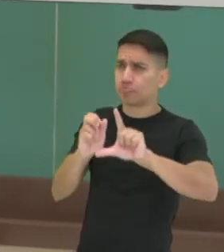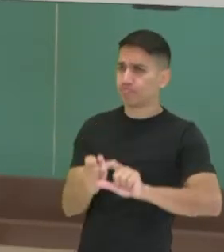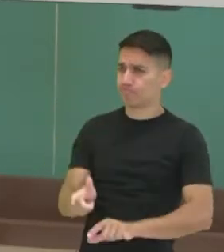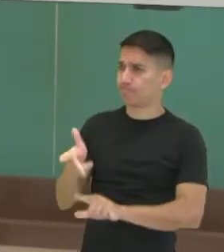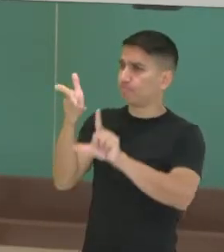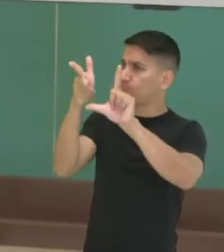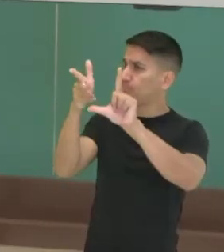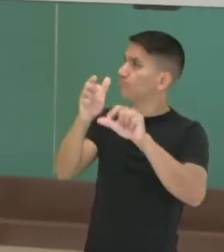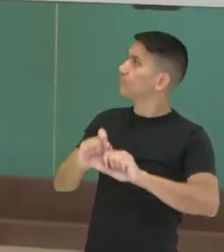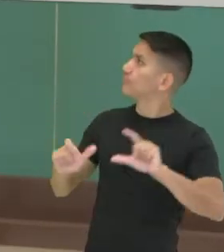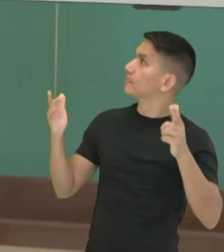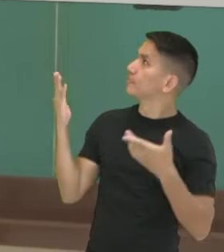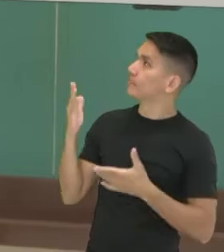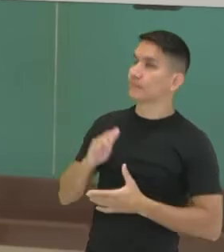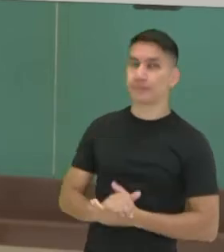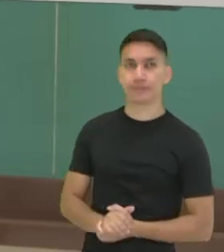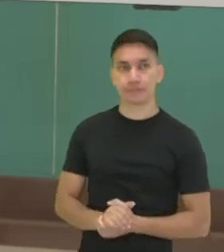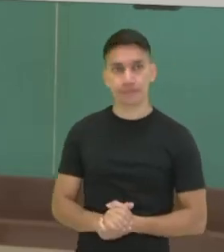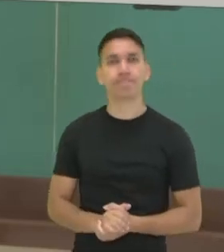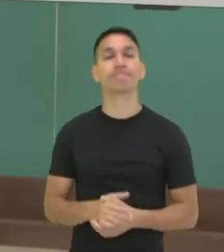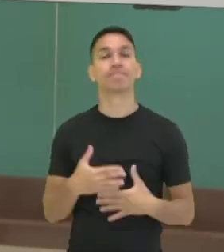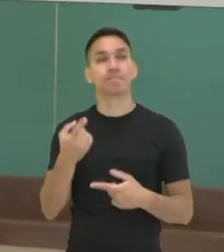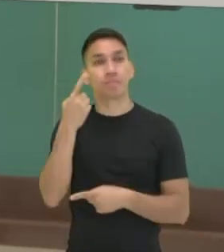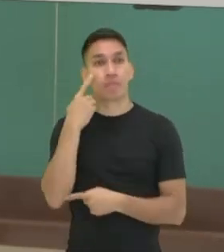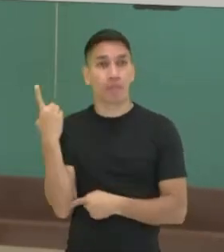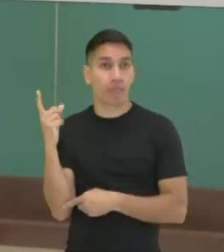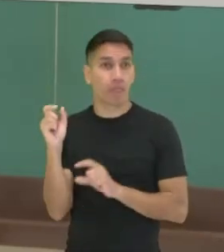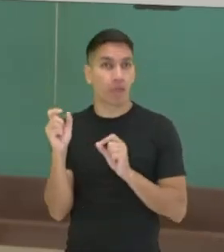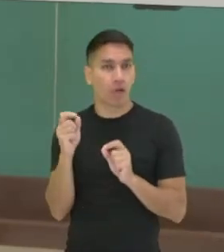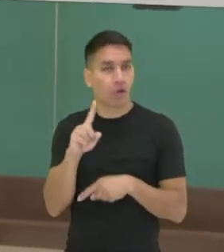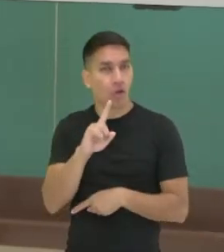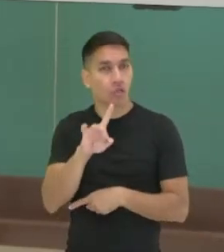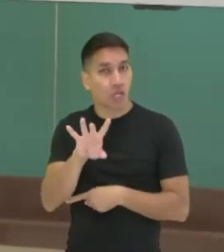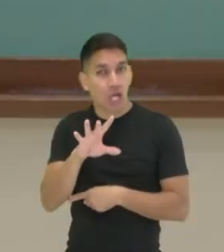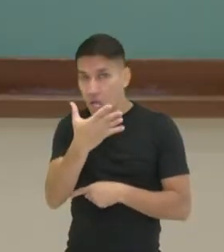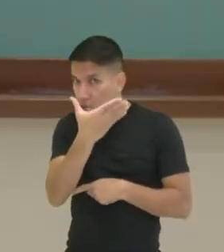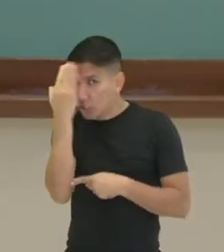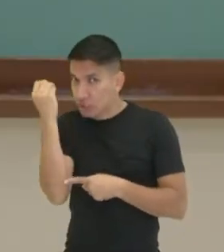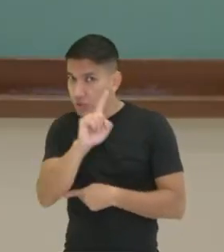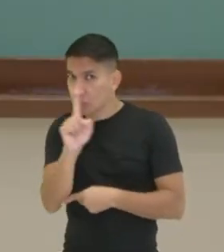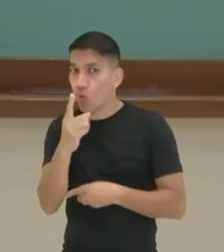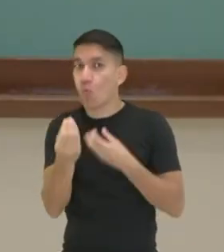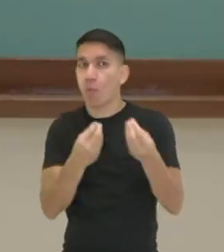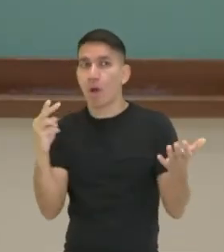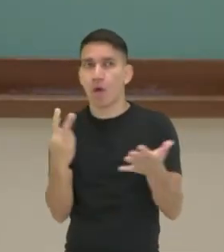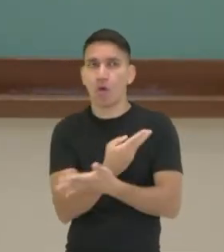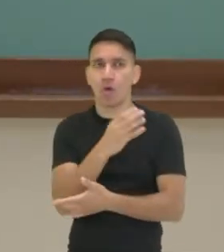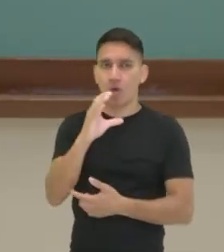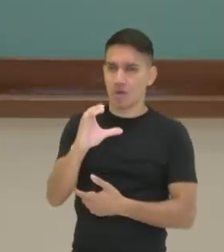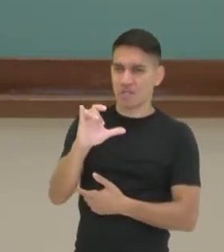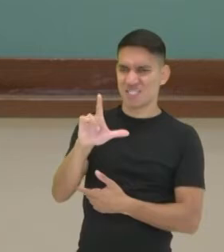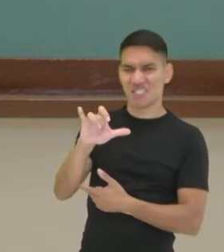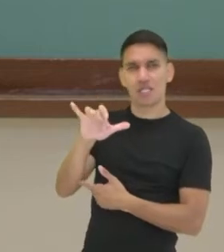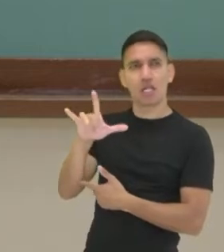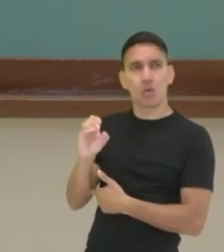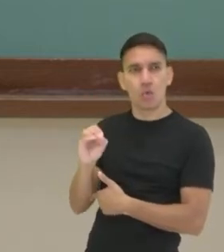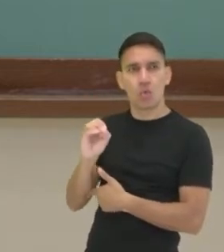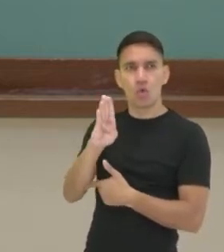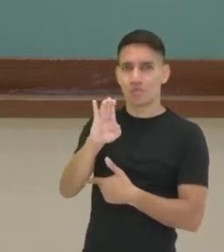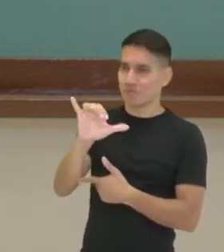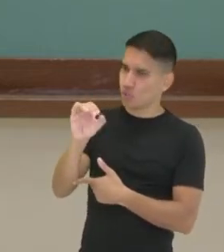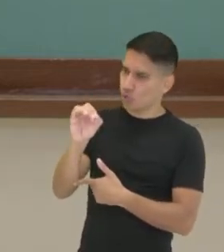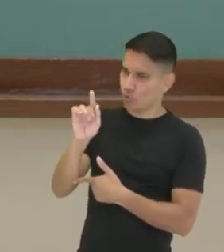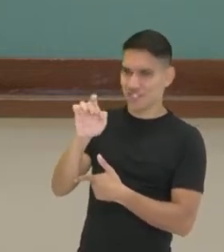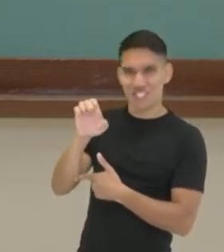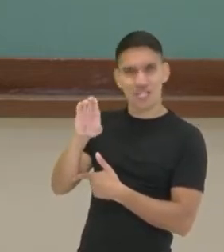mais questões sobre isso aqui. Mas se liga aí, gente, você não esqueceu o que é um ciclo biogeoquímico, né? Você lembra o que é